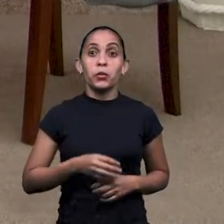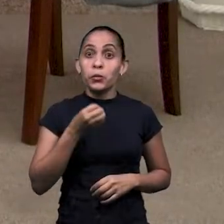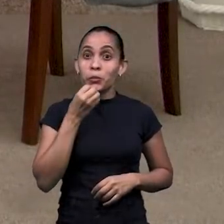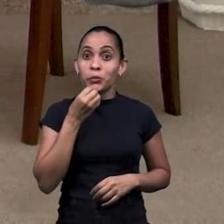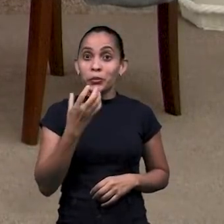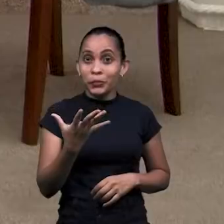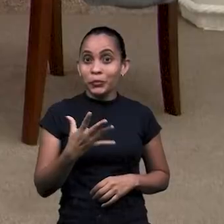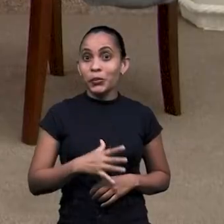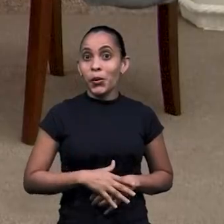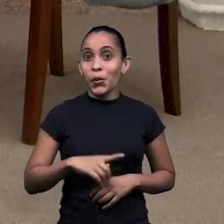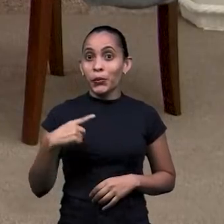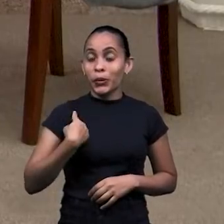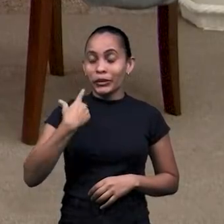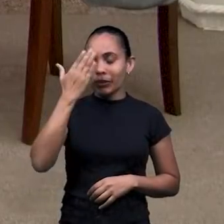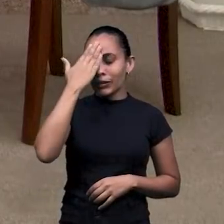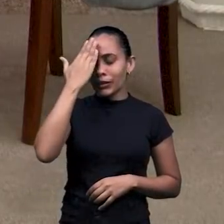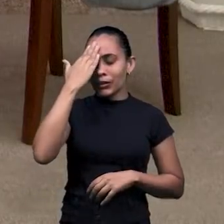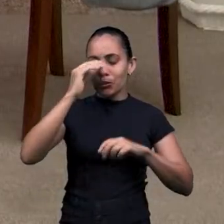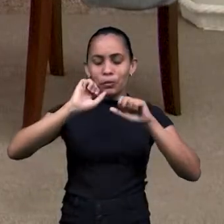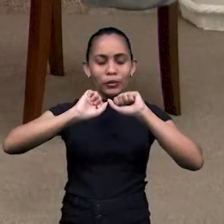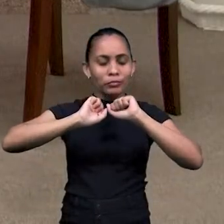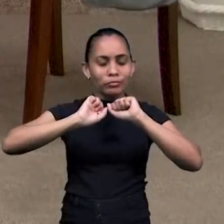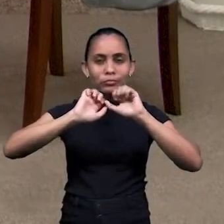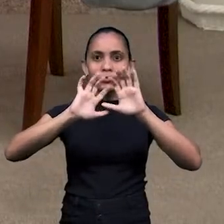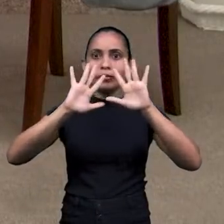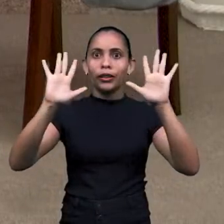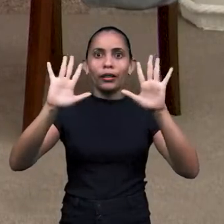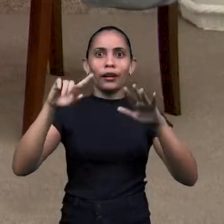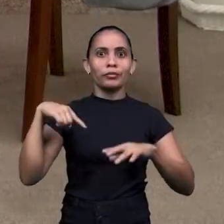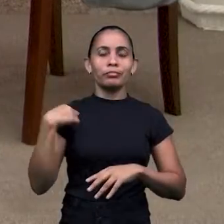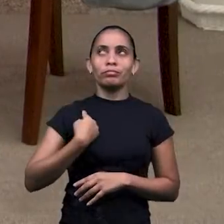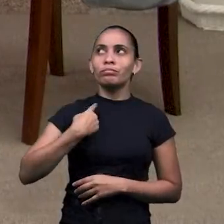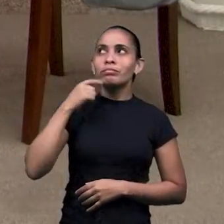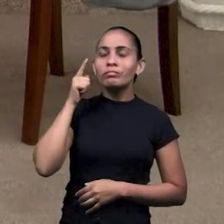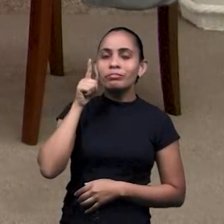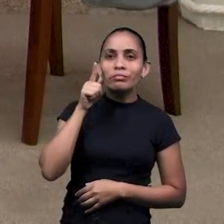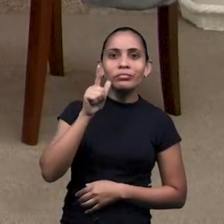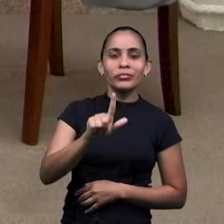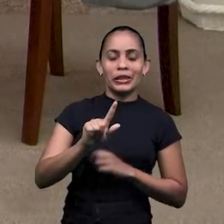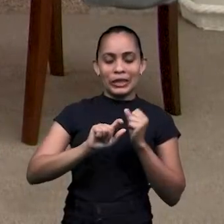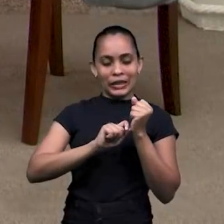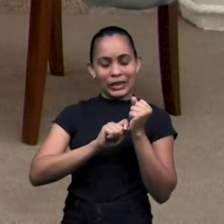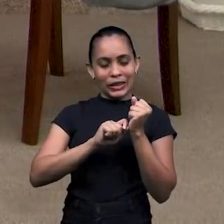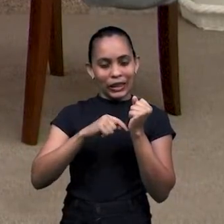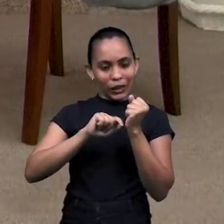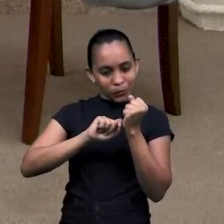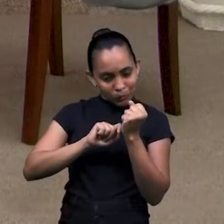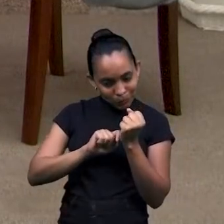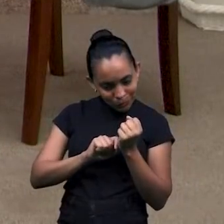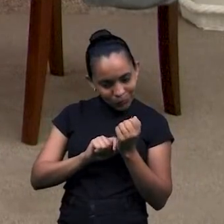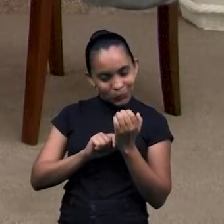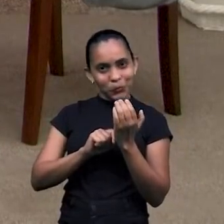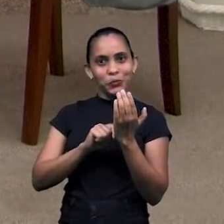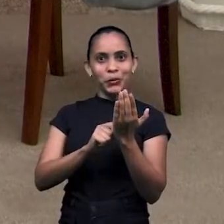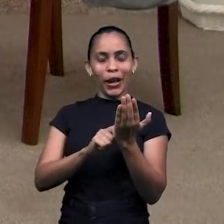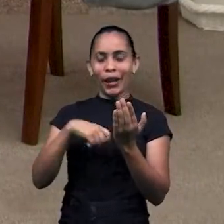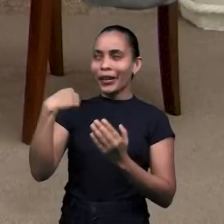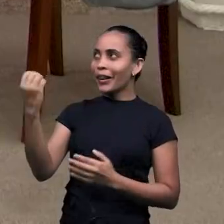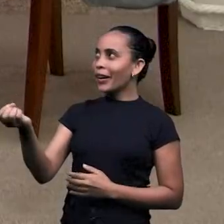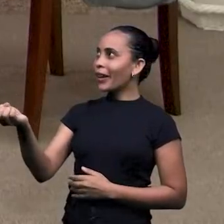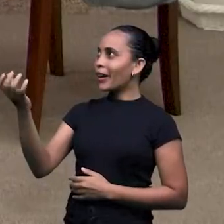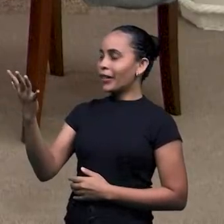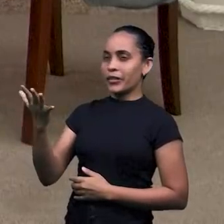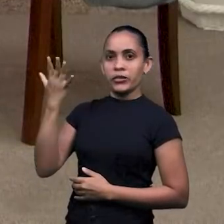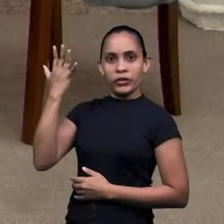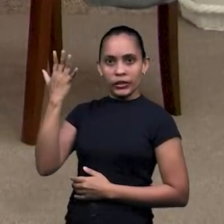estudos têm aberto o nosso entendimento, o nosso alcance, não é? Quantos segredos, quantos mistérios, quantas revelações o Senhor